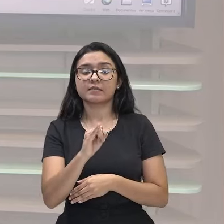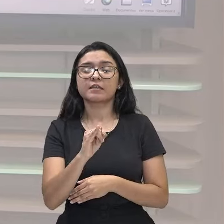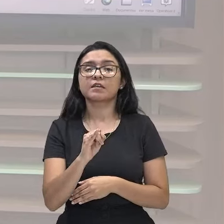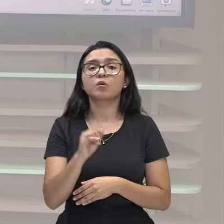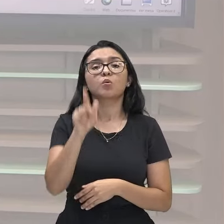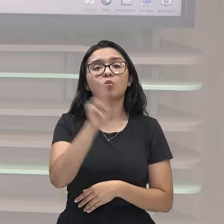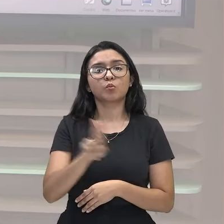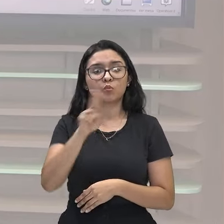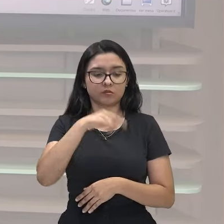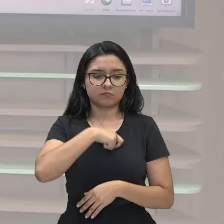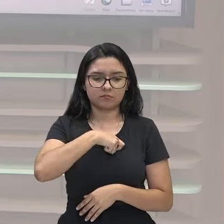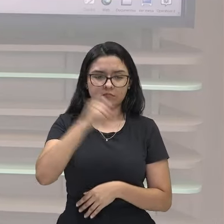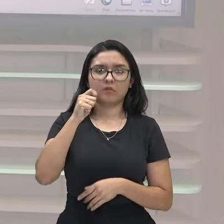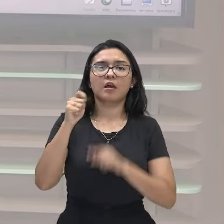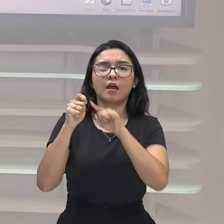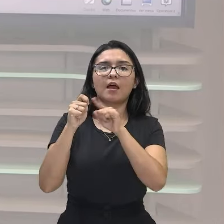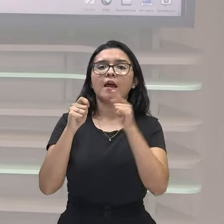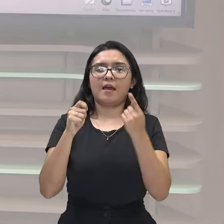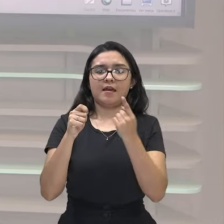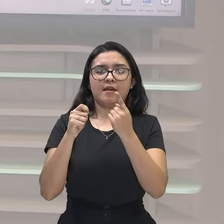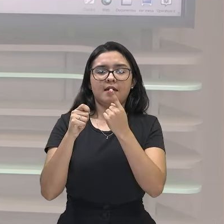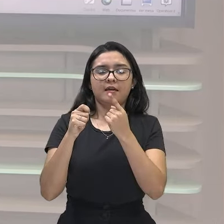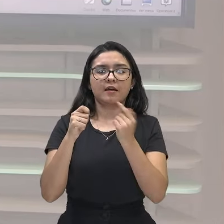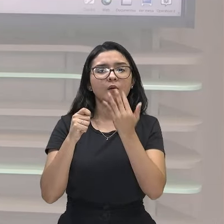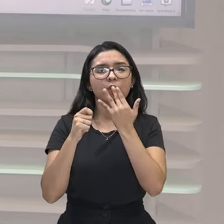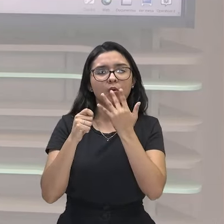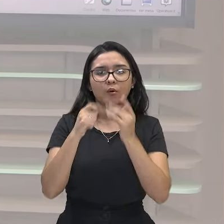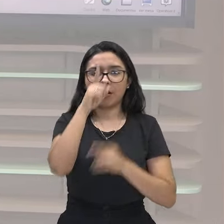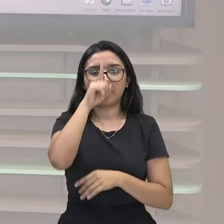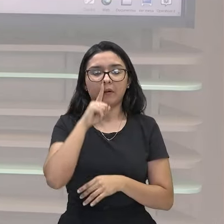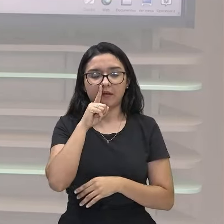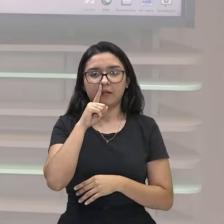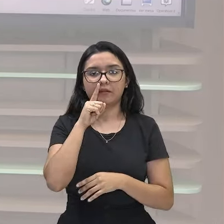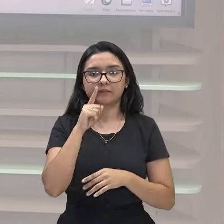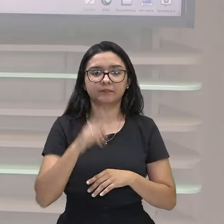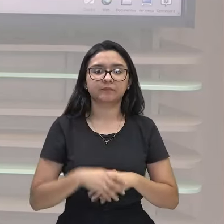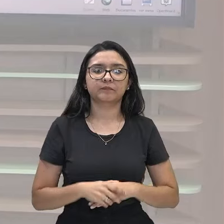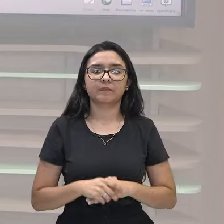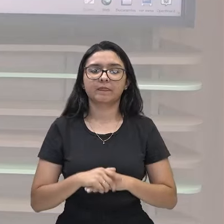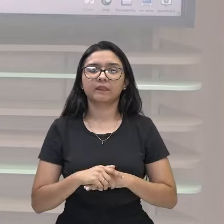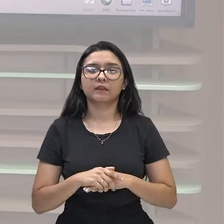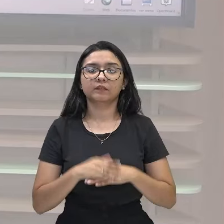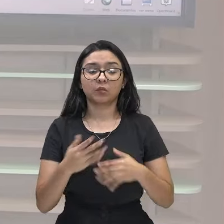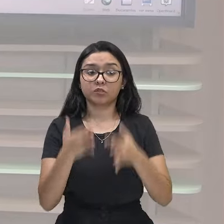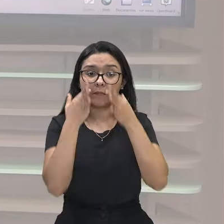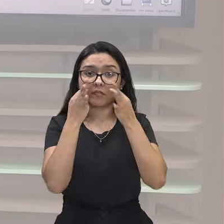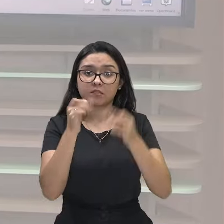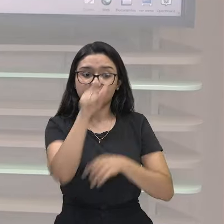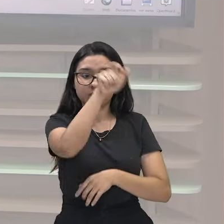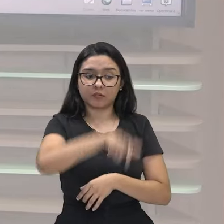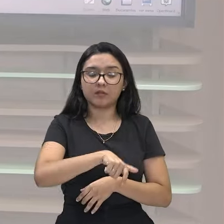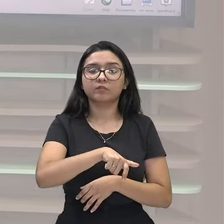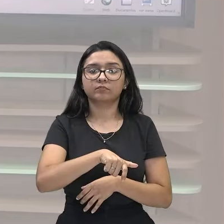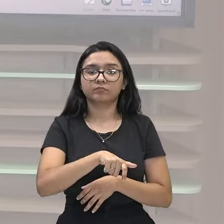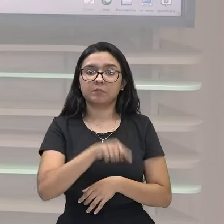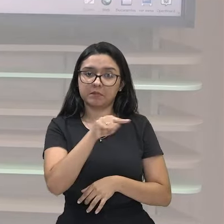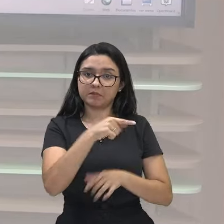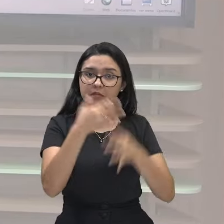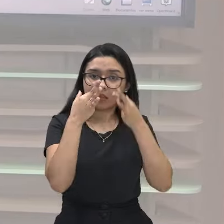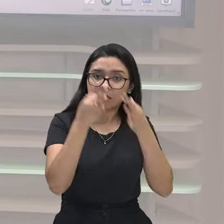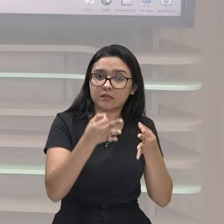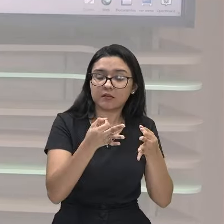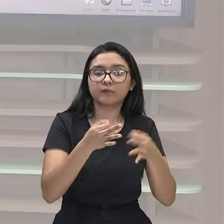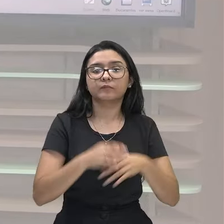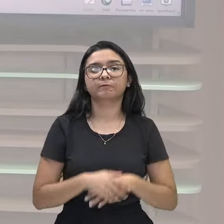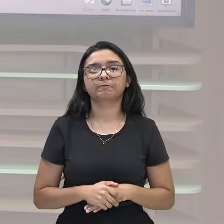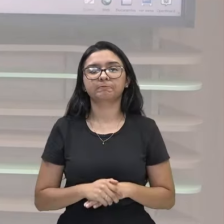um cartão amarelo, ele está utilizando uma linguagem não verbal, está advertindo o jogador de futebol,